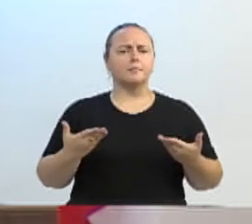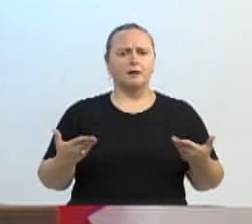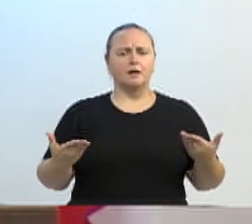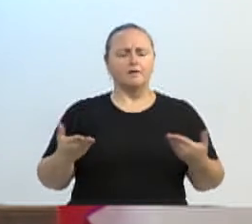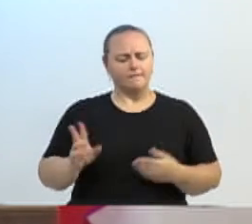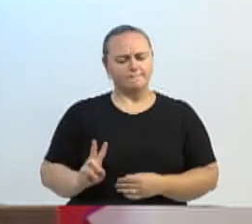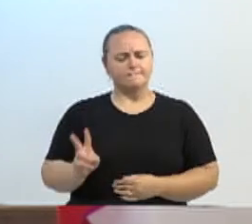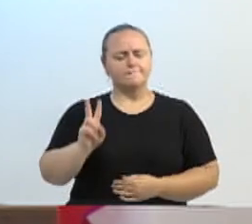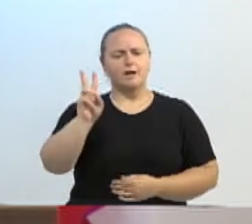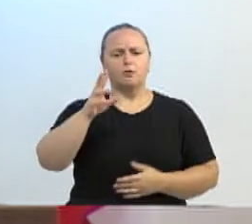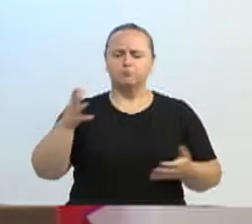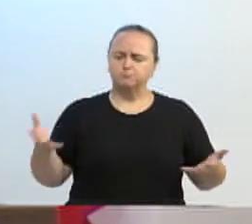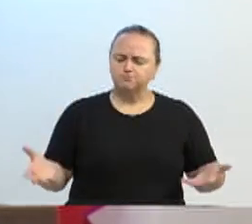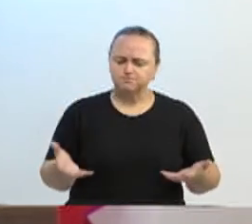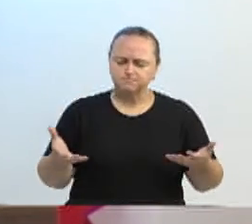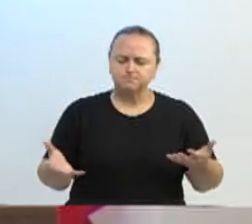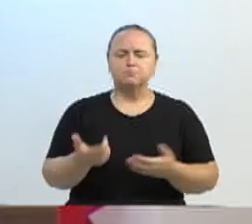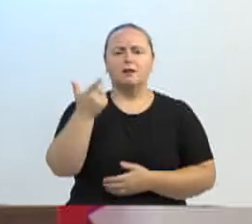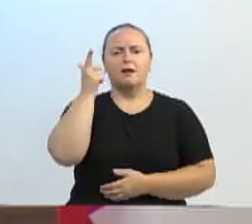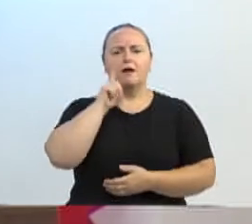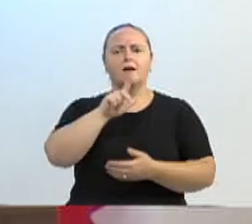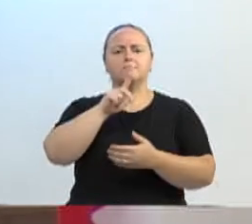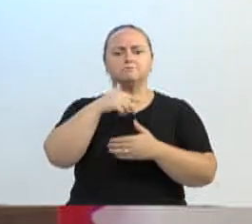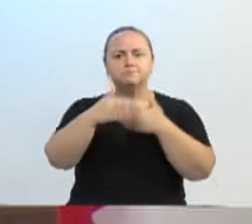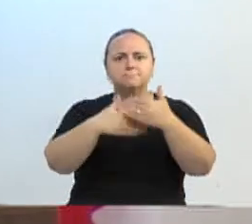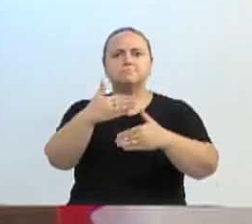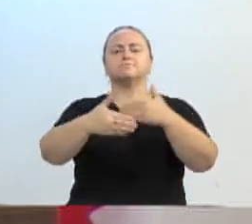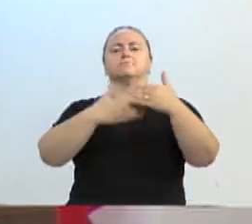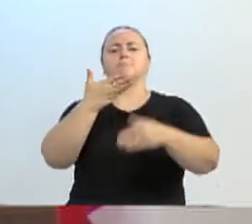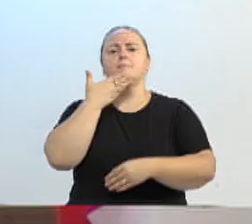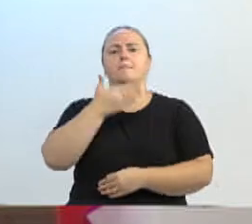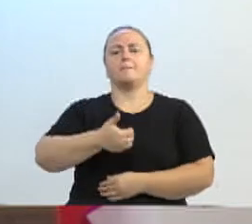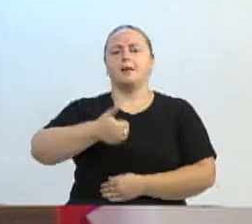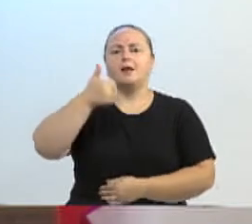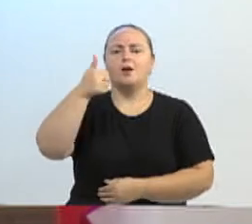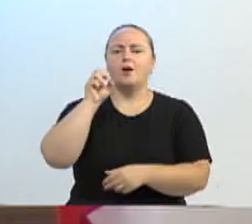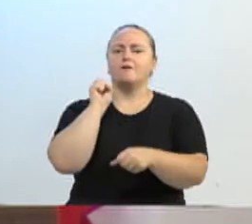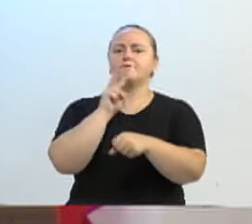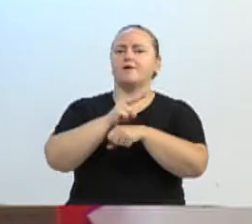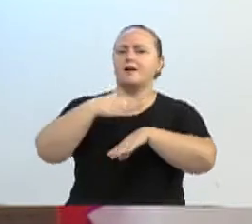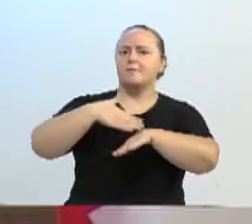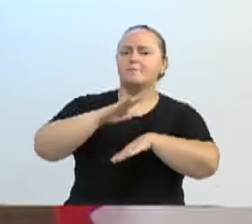para que ela com certeza consiga crescer cada vez mais e gerar empregos para a nossa população.